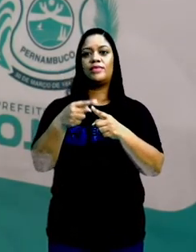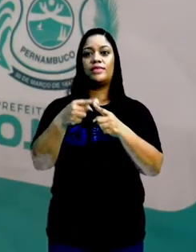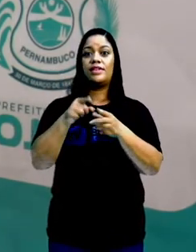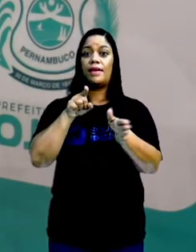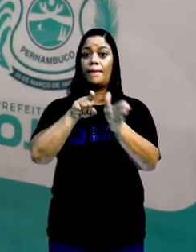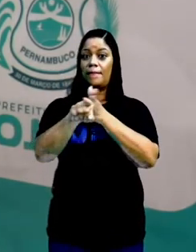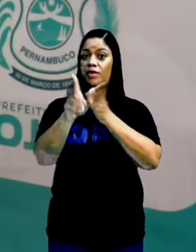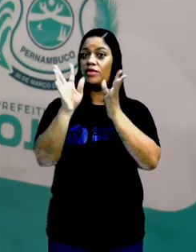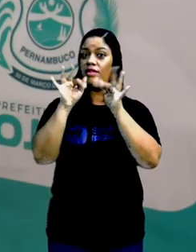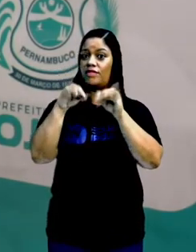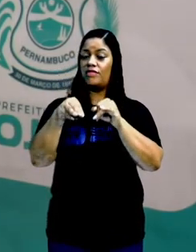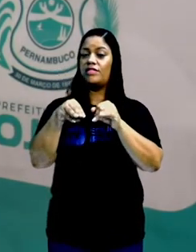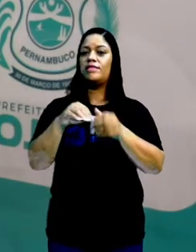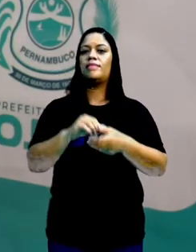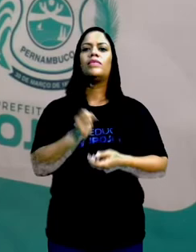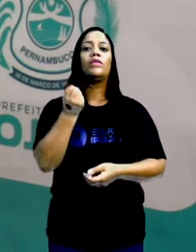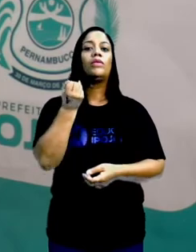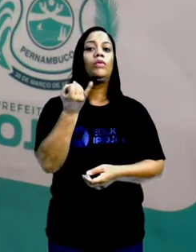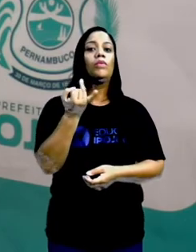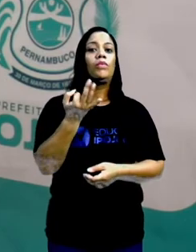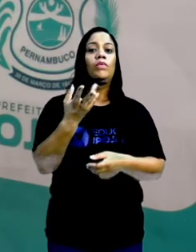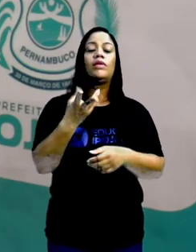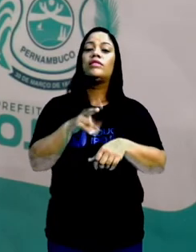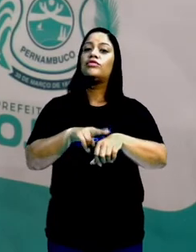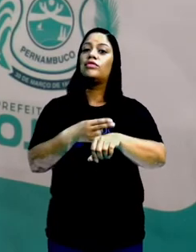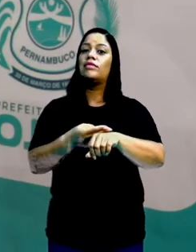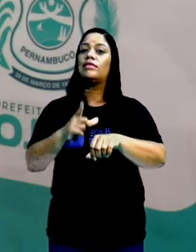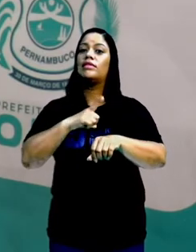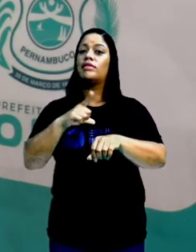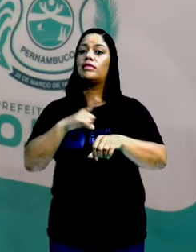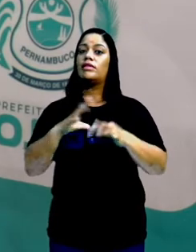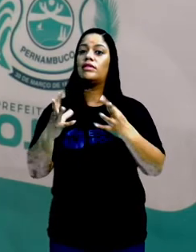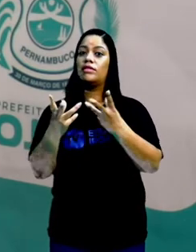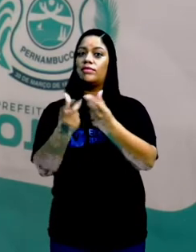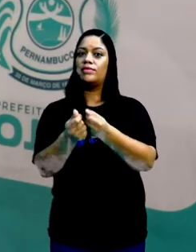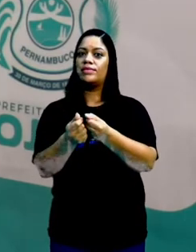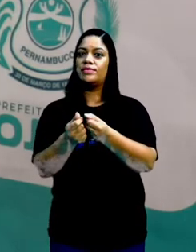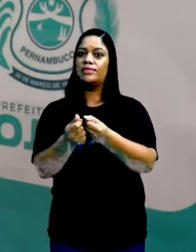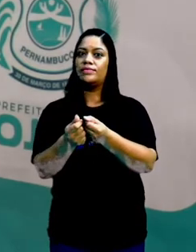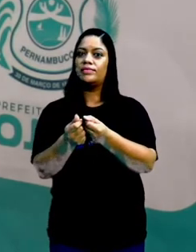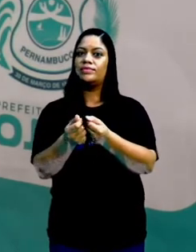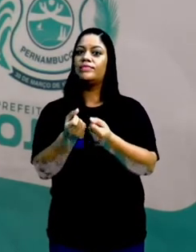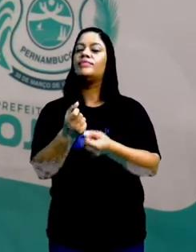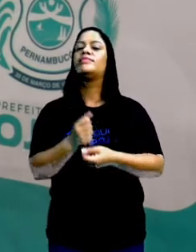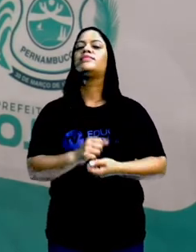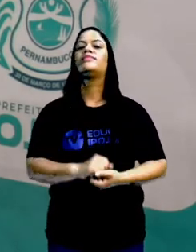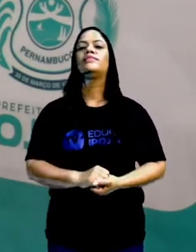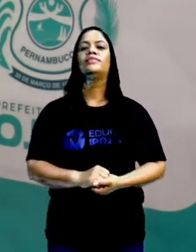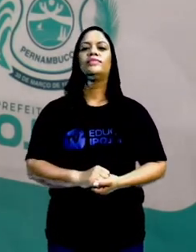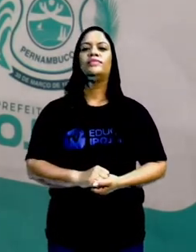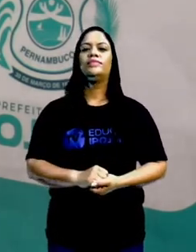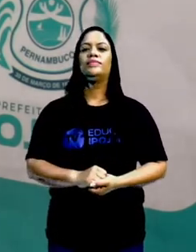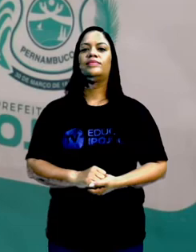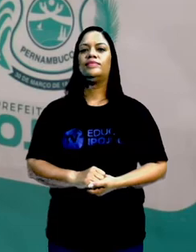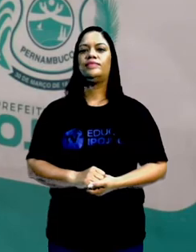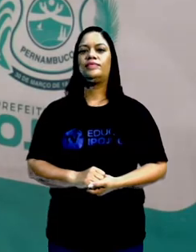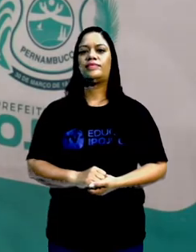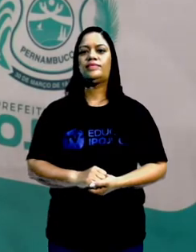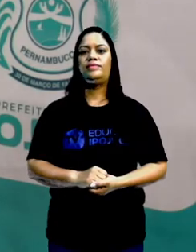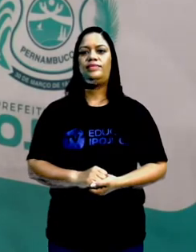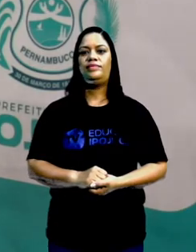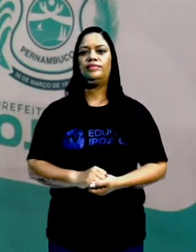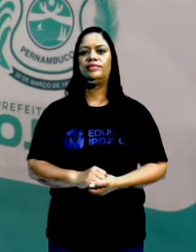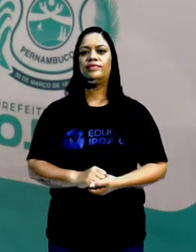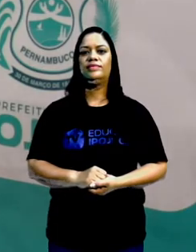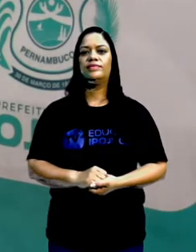pergunta final aqui foi o quê? Quantos bombons havia ao todo nas caixas? Certo? Então vamos agora de